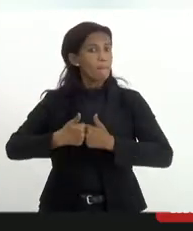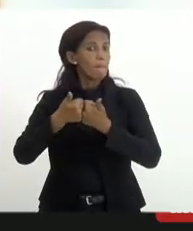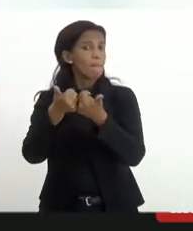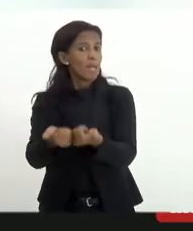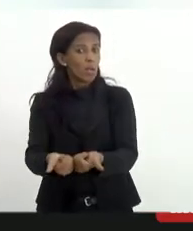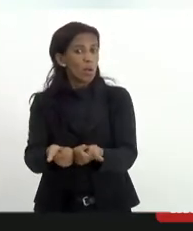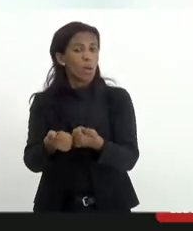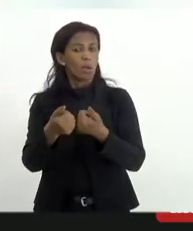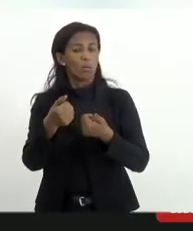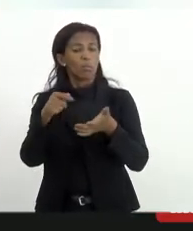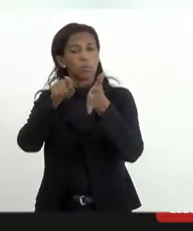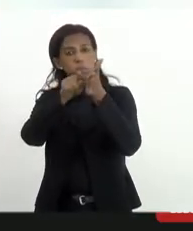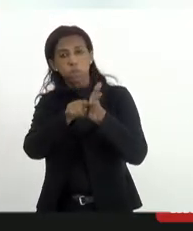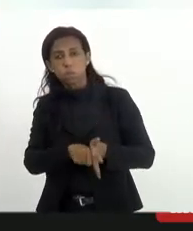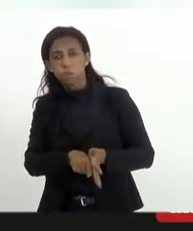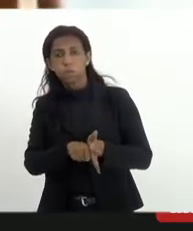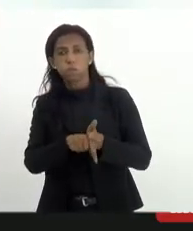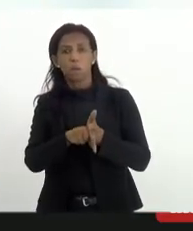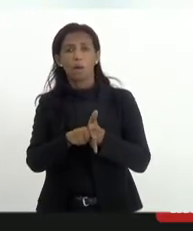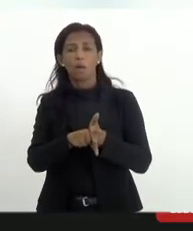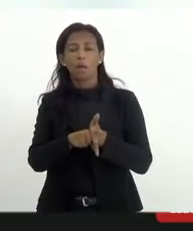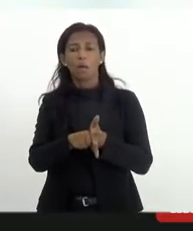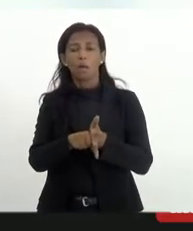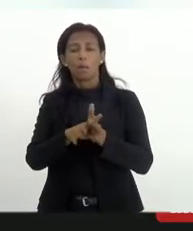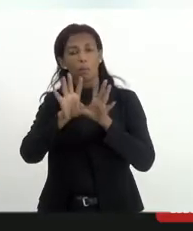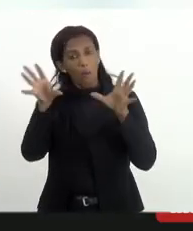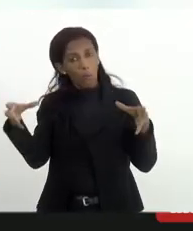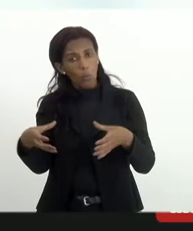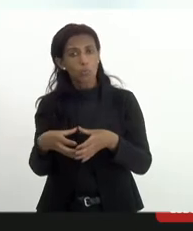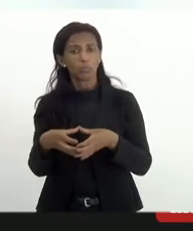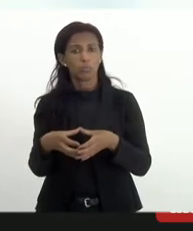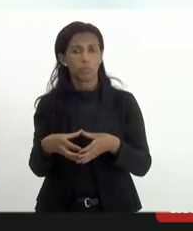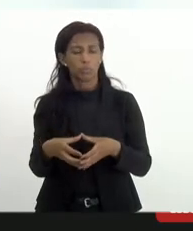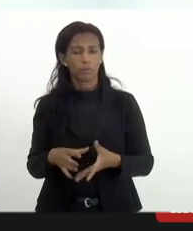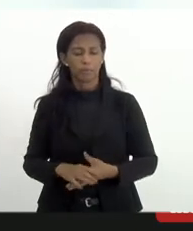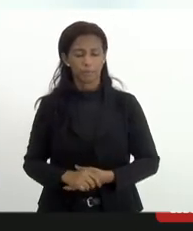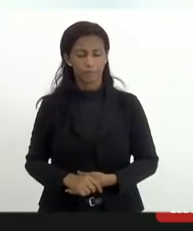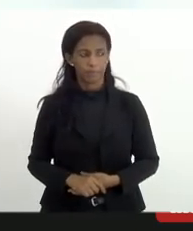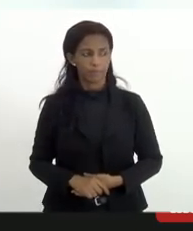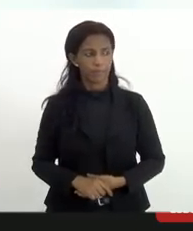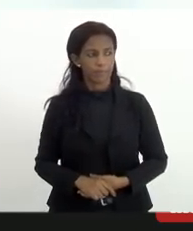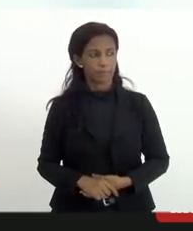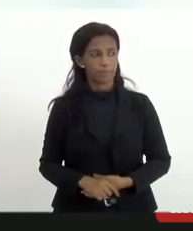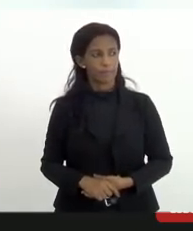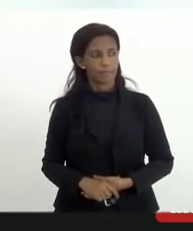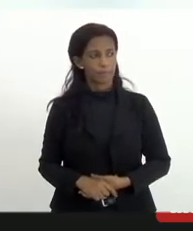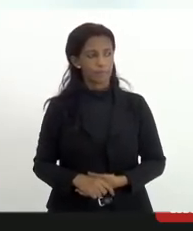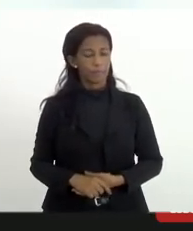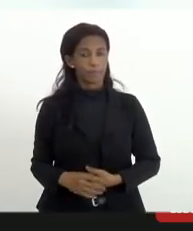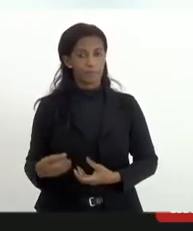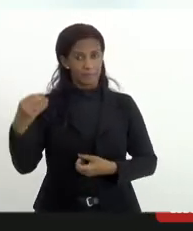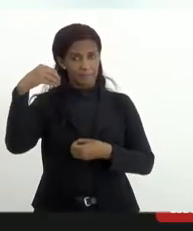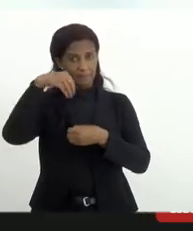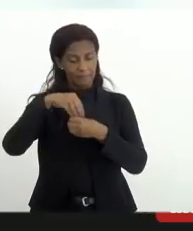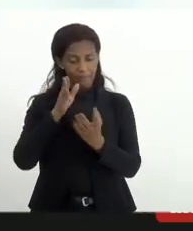porque essa fiscalização no fundo é conjunta. Ora, e dentro dessa